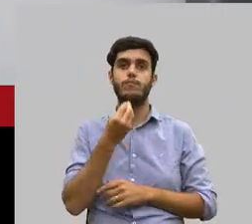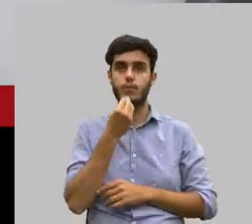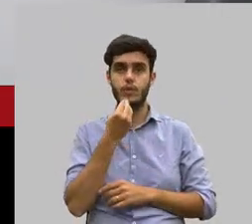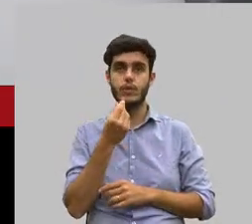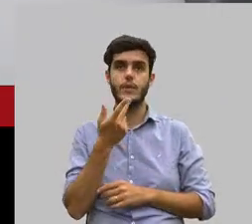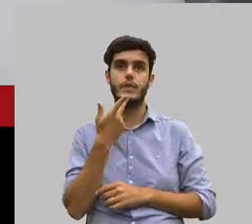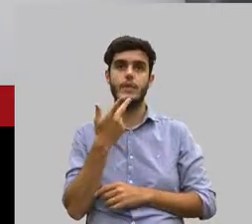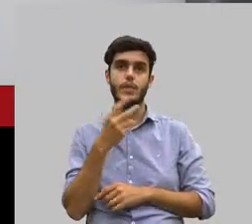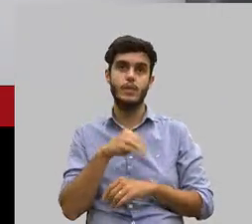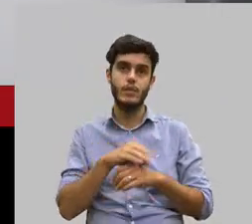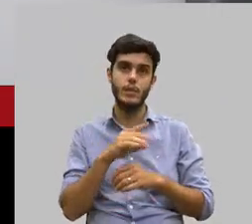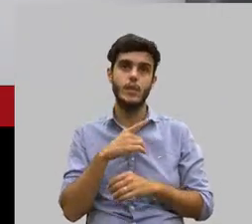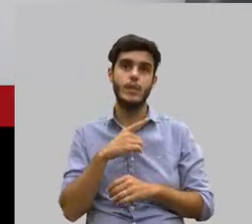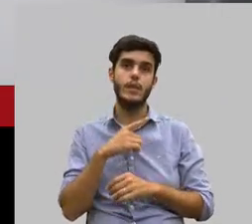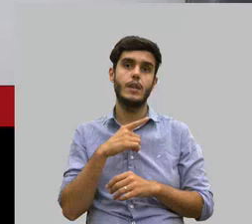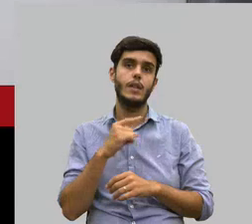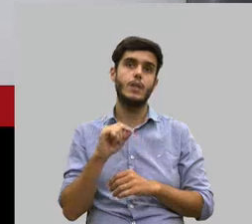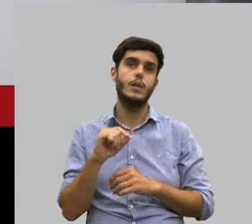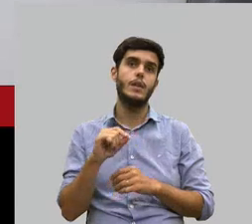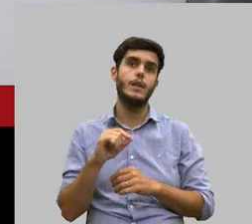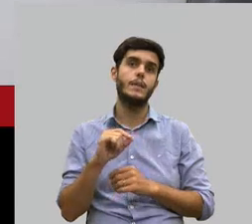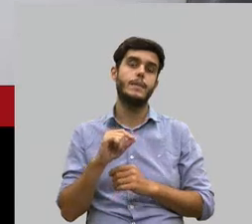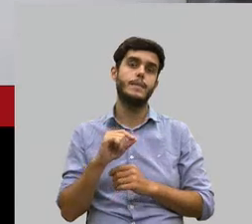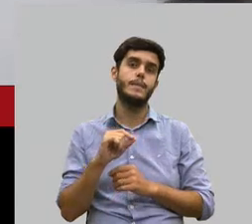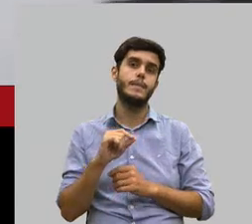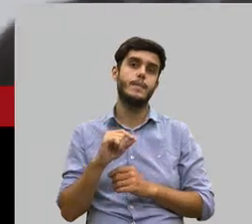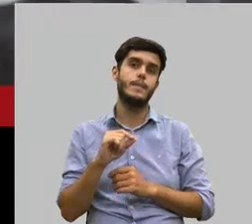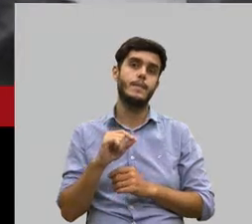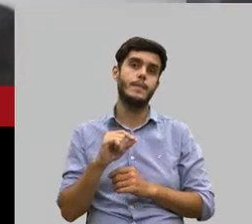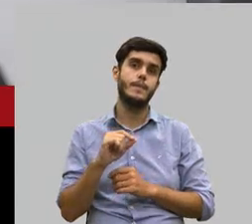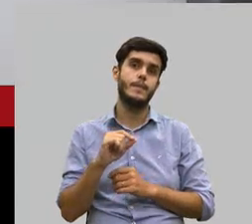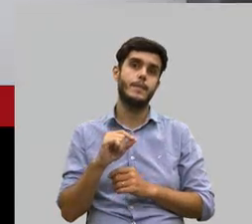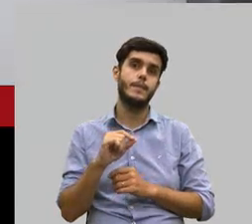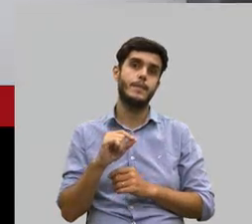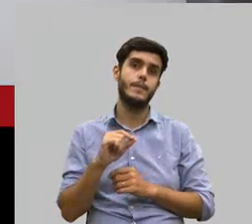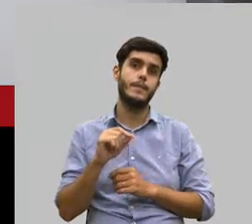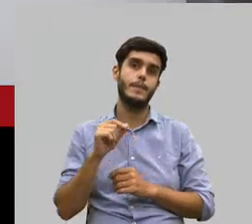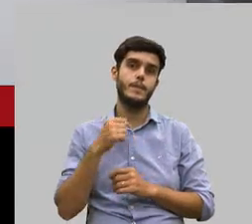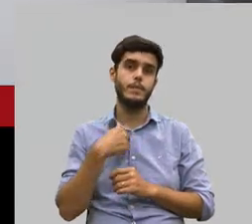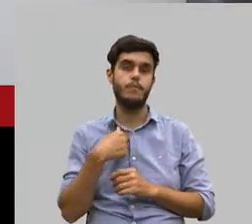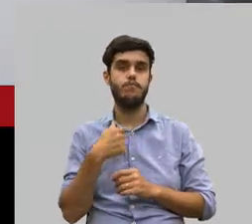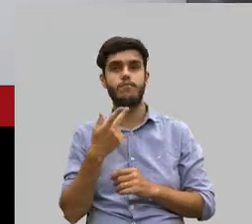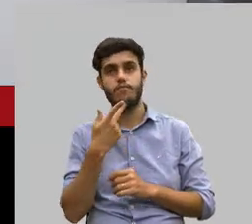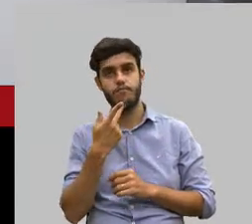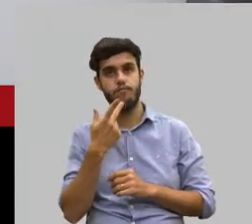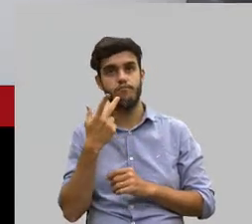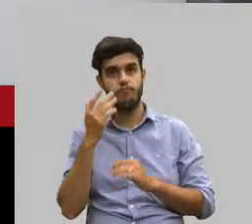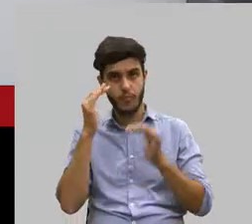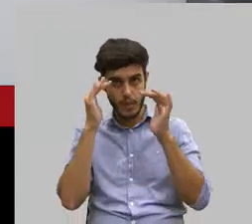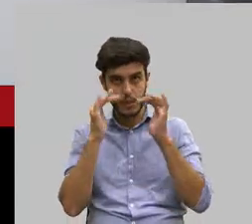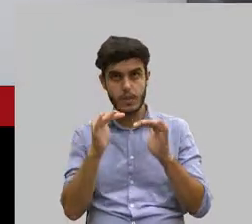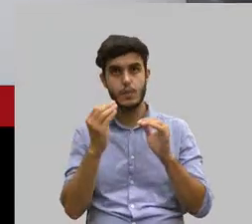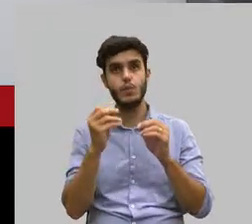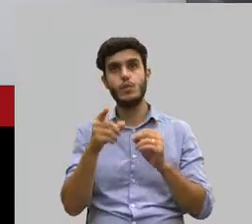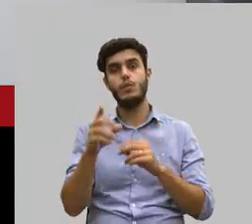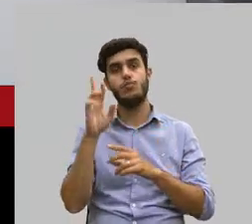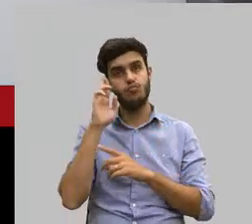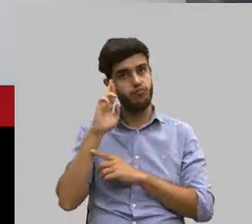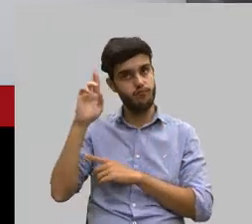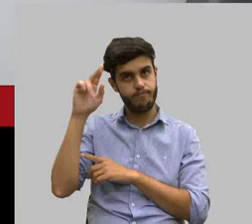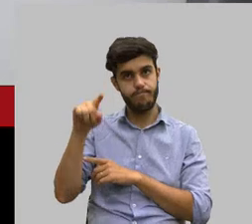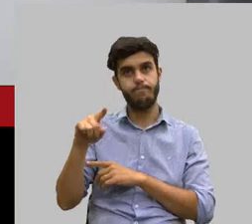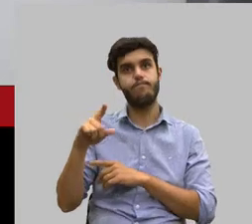passar essa oportunidade D Letícia de fazer aqui uma colocação de muito respeito à sua posição